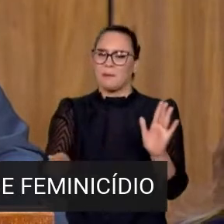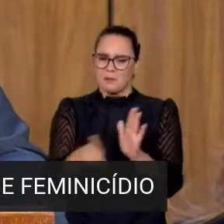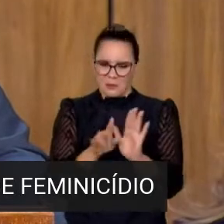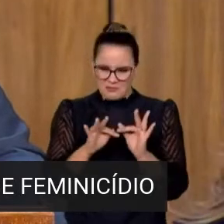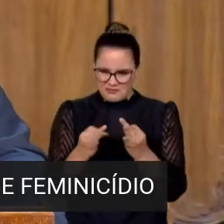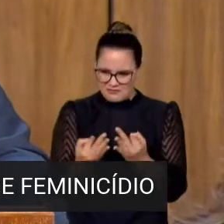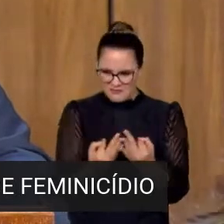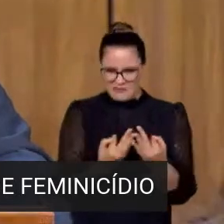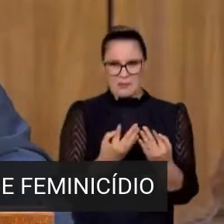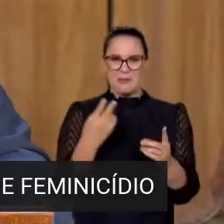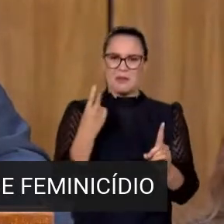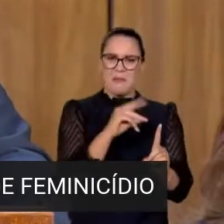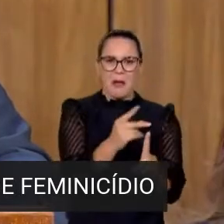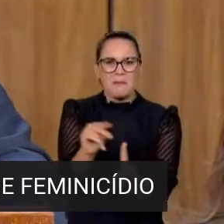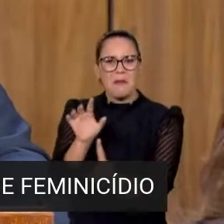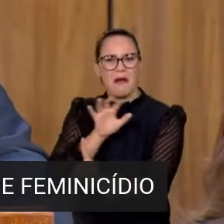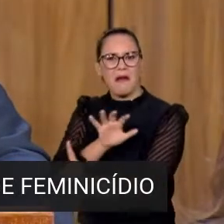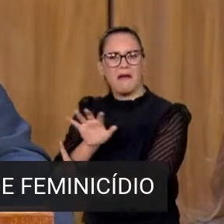família.